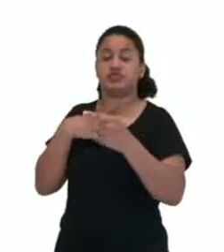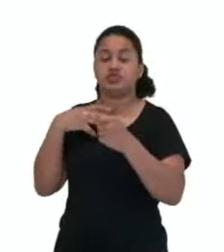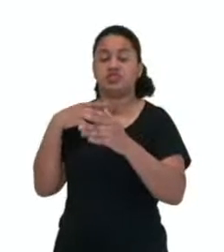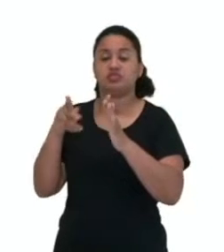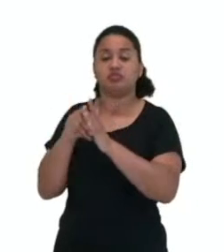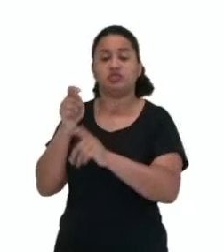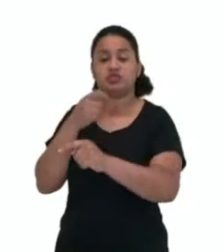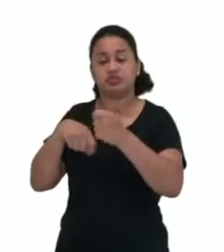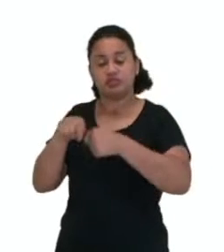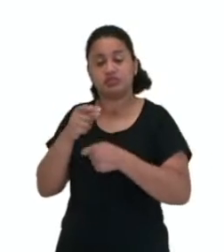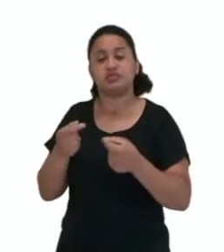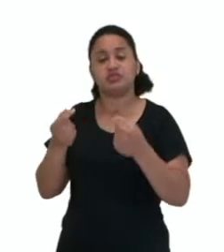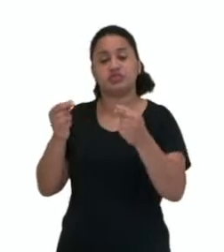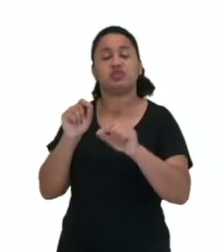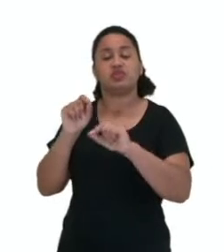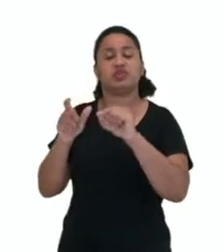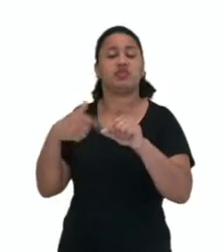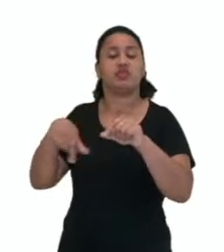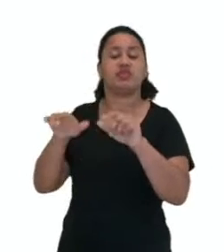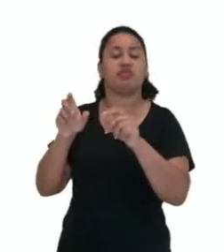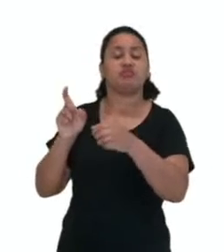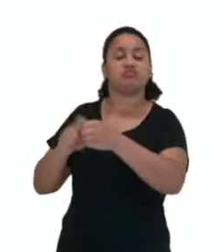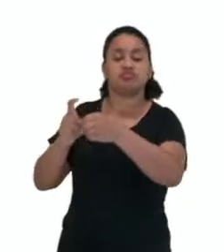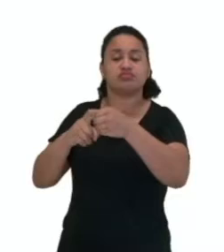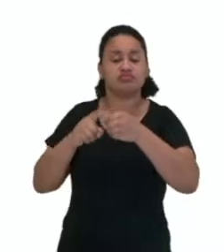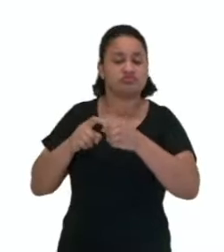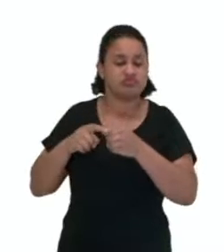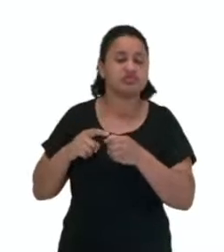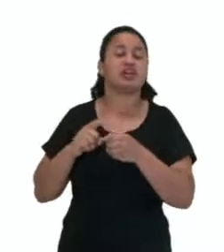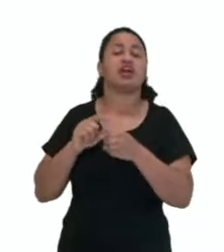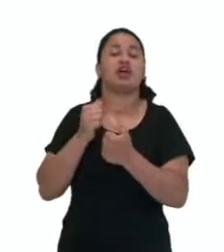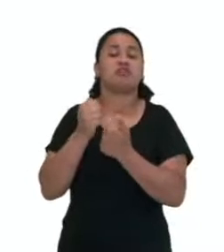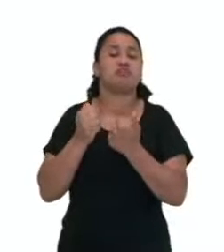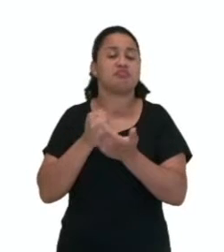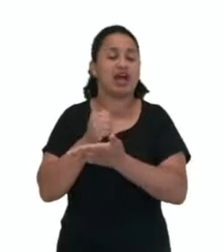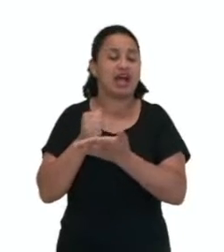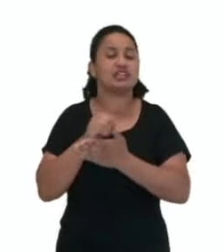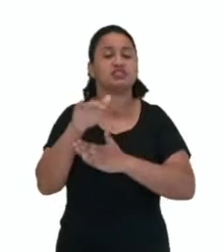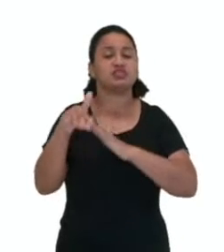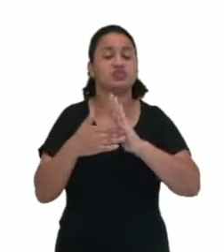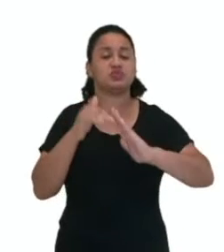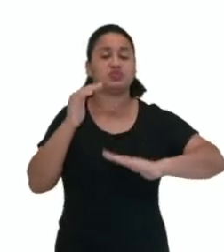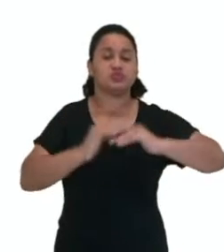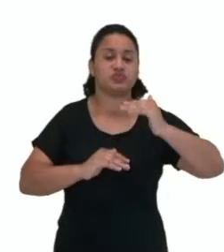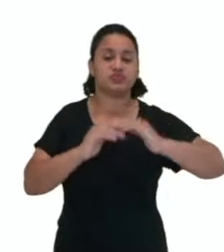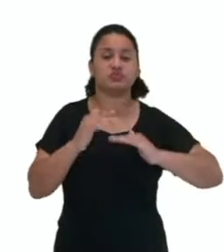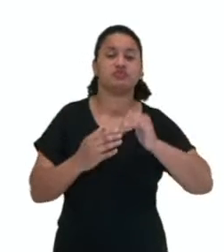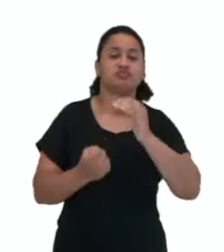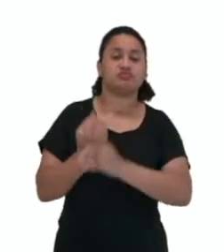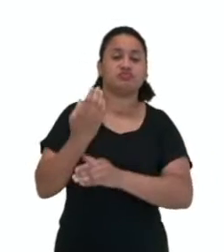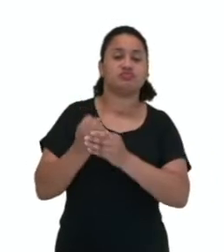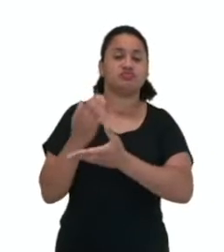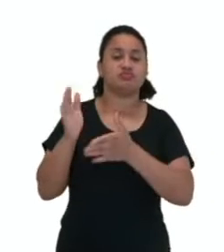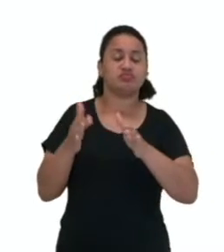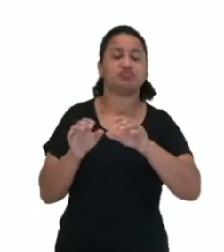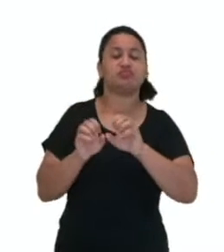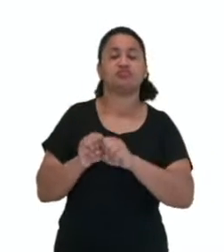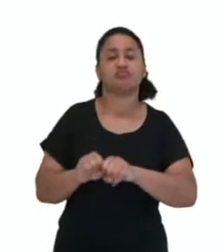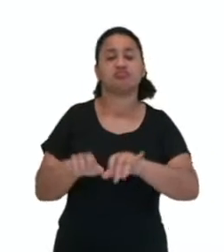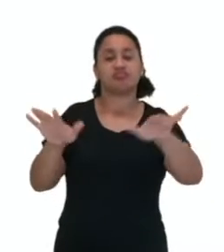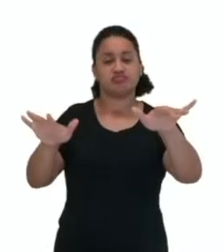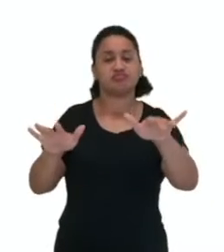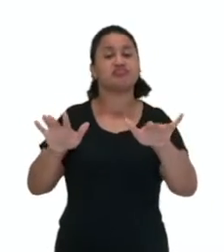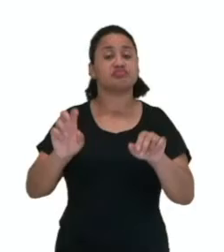econômico que faz com que as cooperativas, à base de todas as atividades de produção e distribuição de